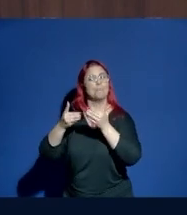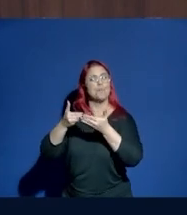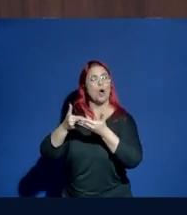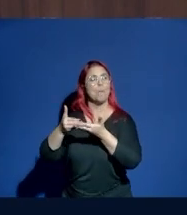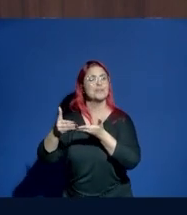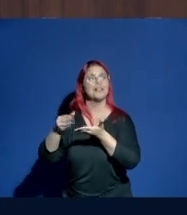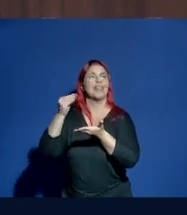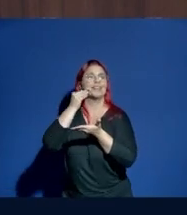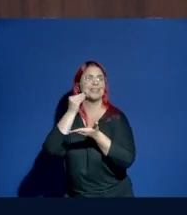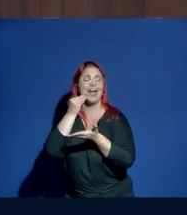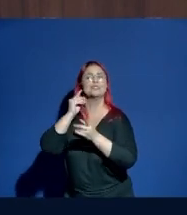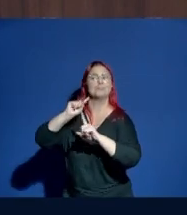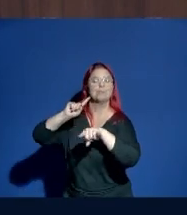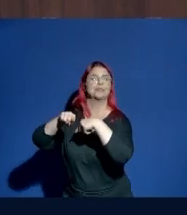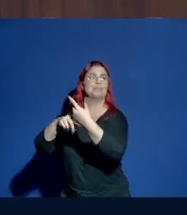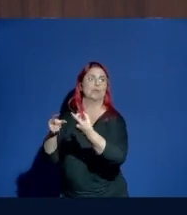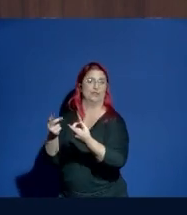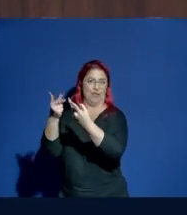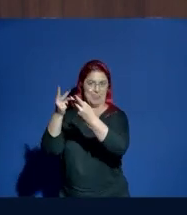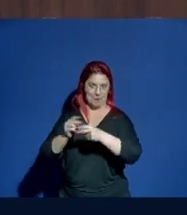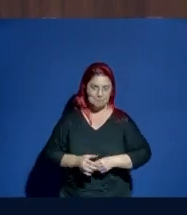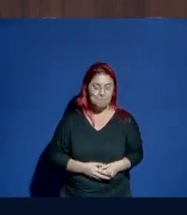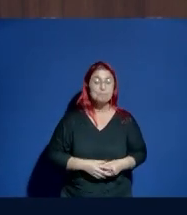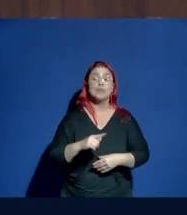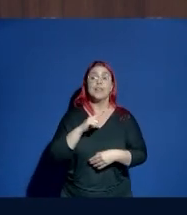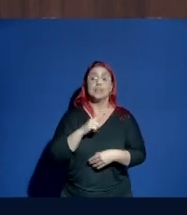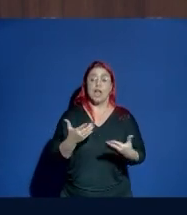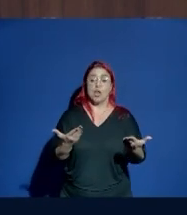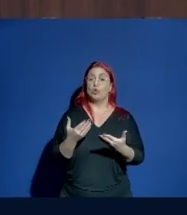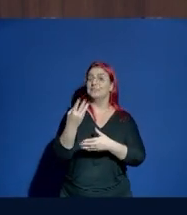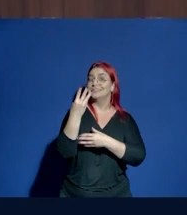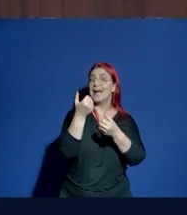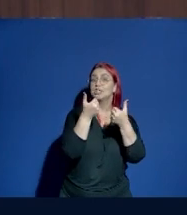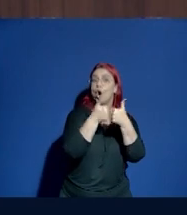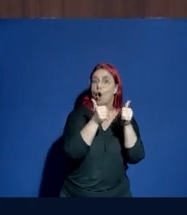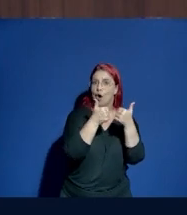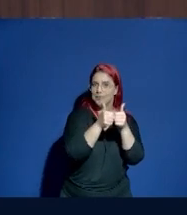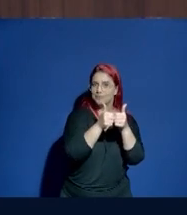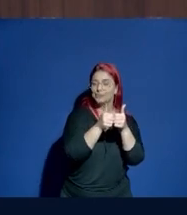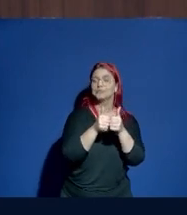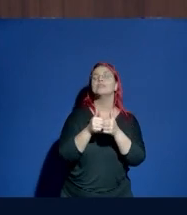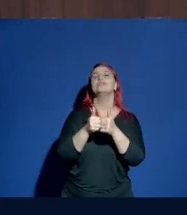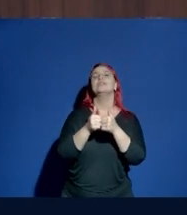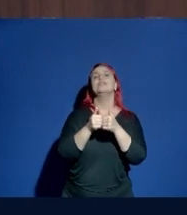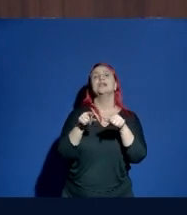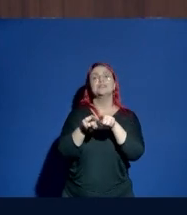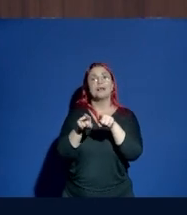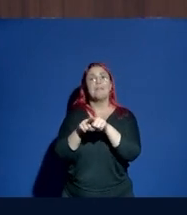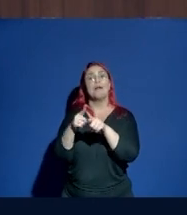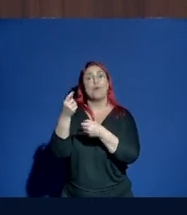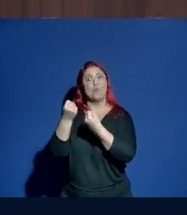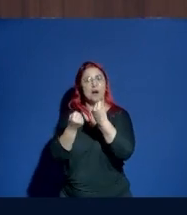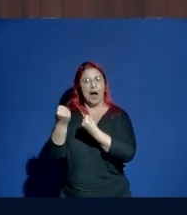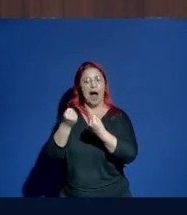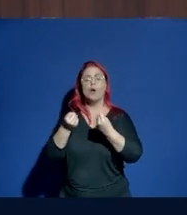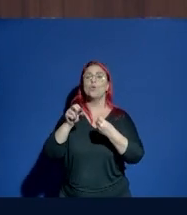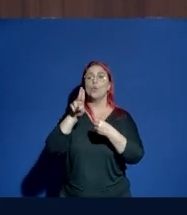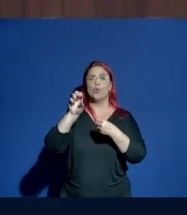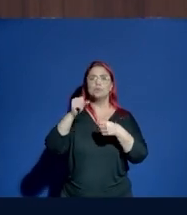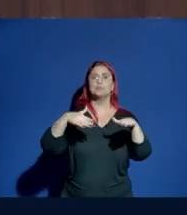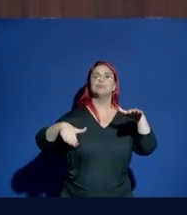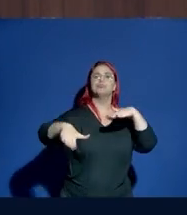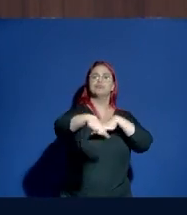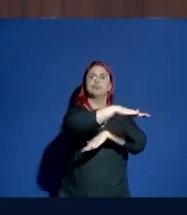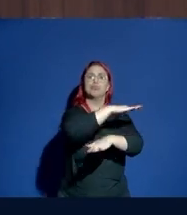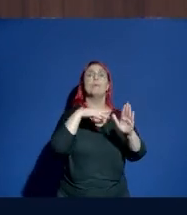a gente vai poder industrializar temos hoje três ônibus e um carro andando pelo Campos da USP movidos